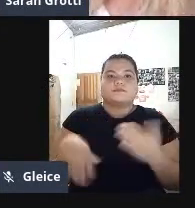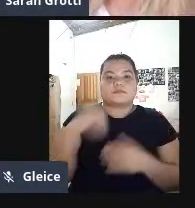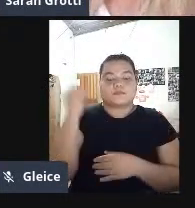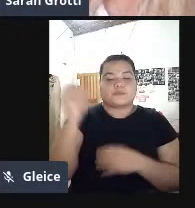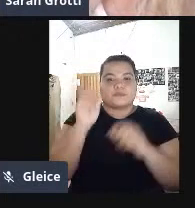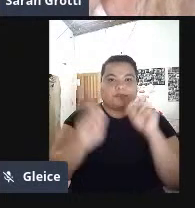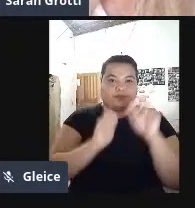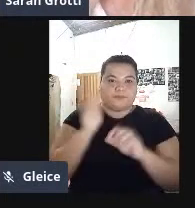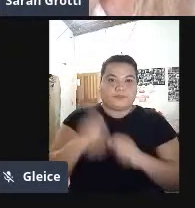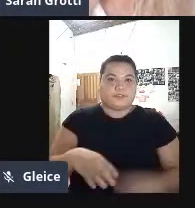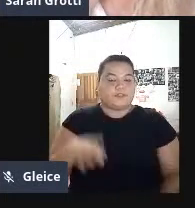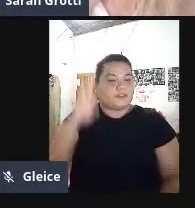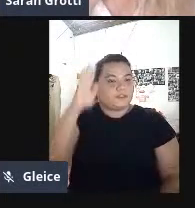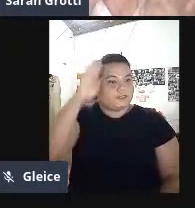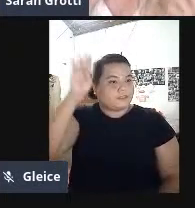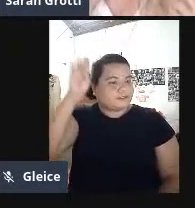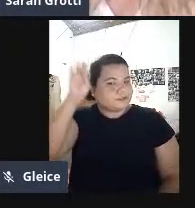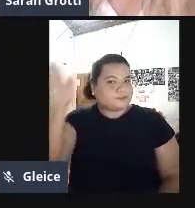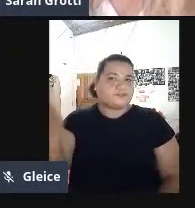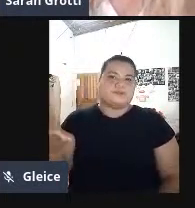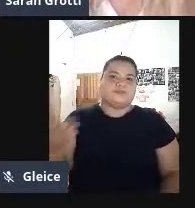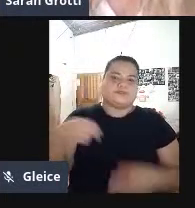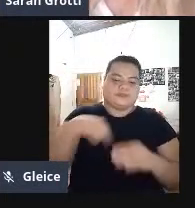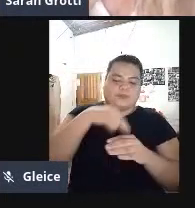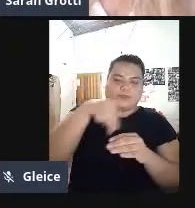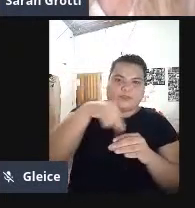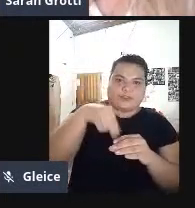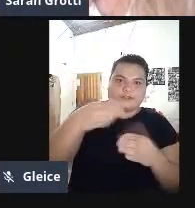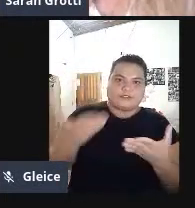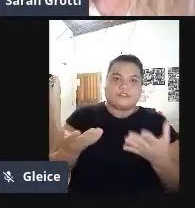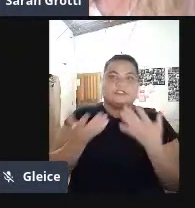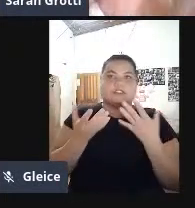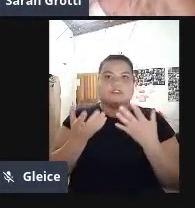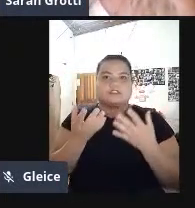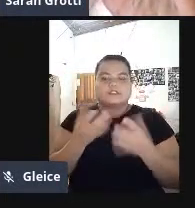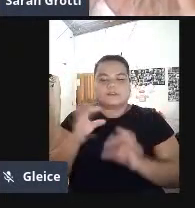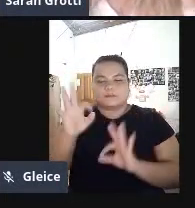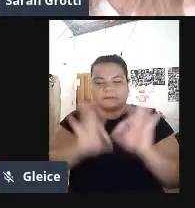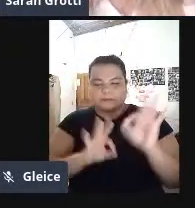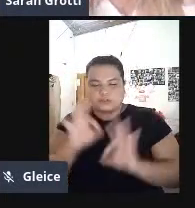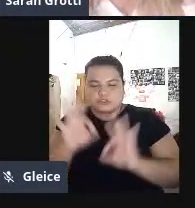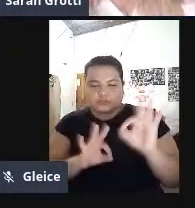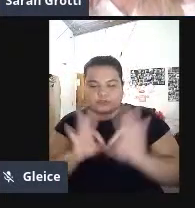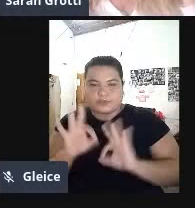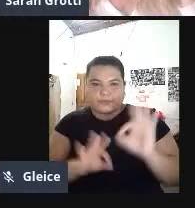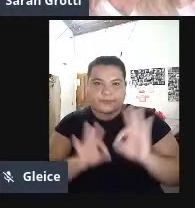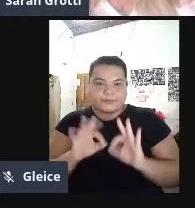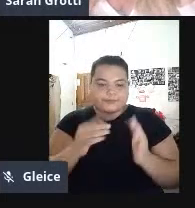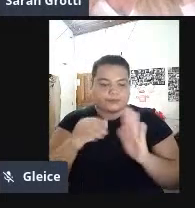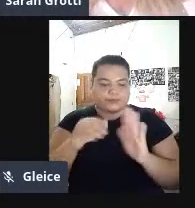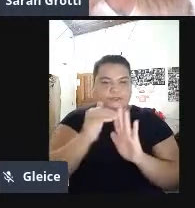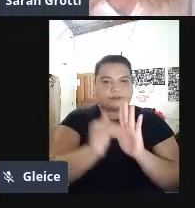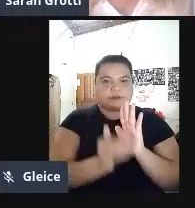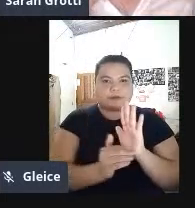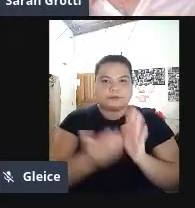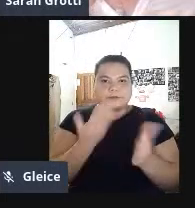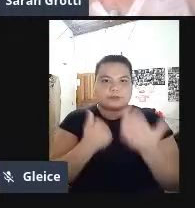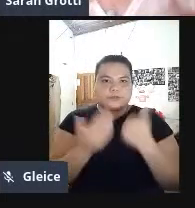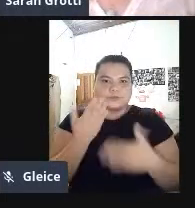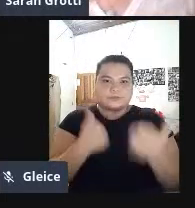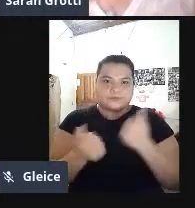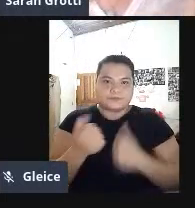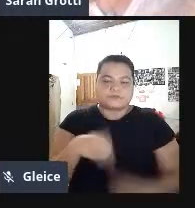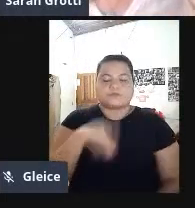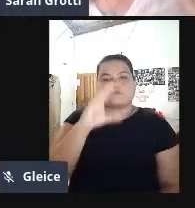é aluno de nutrição e na hora de montar um plano alimentar precisa saber. Os cereais,